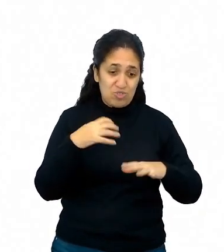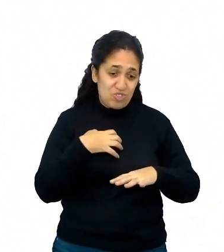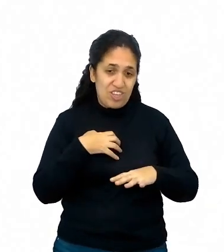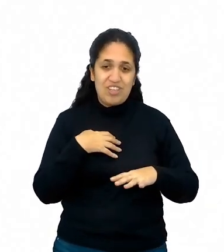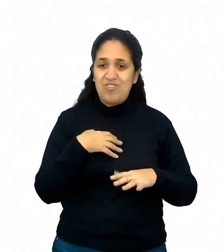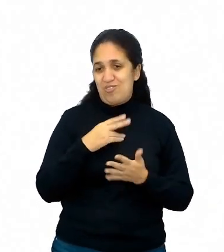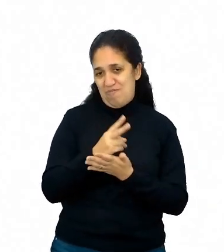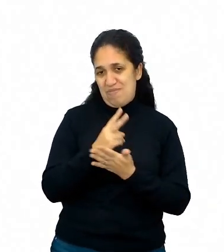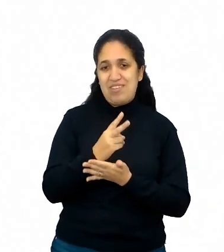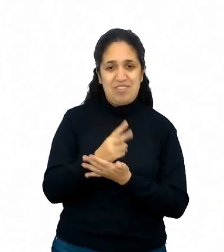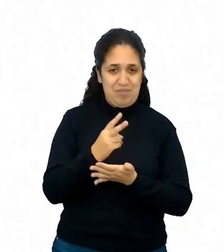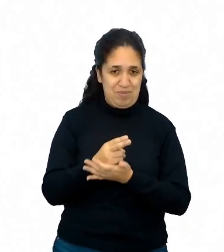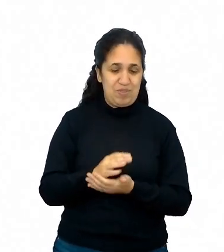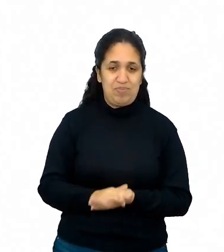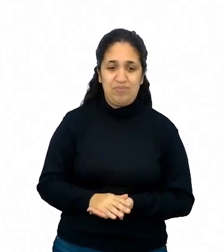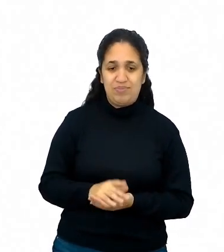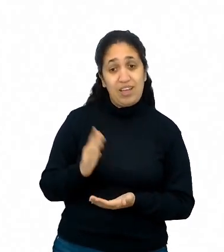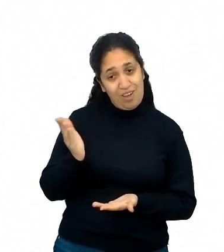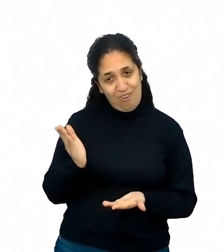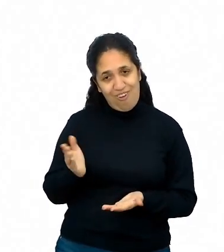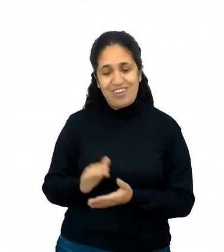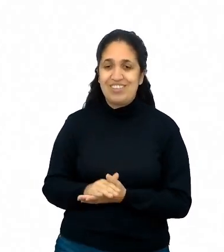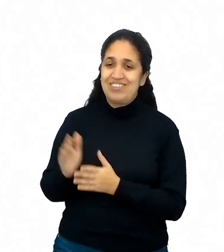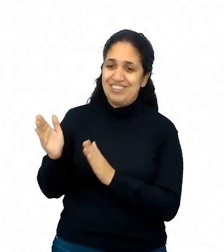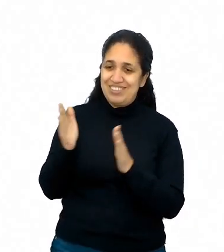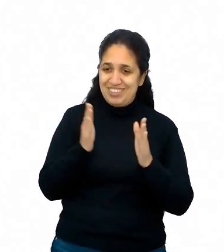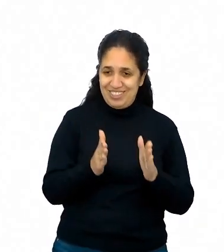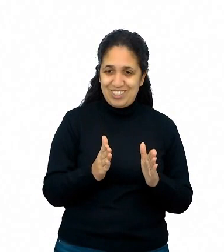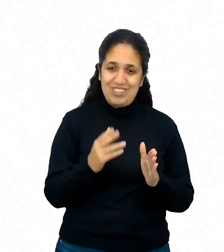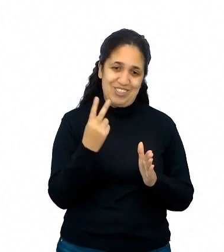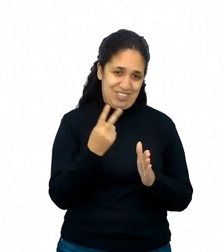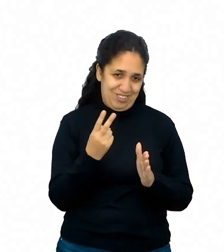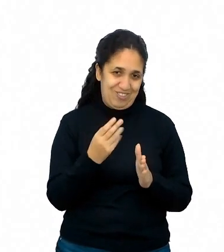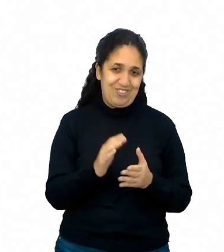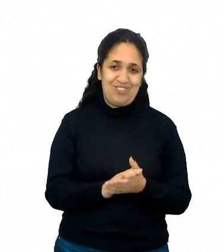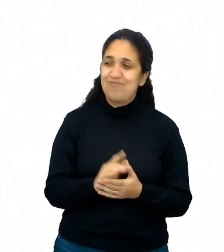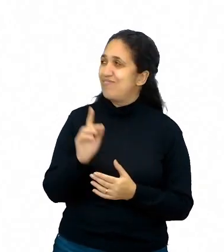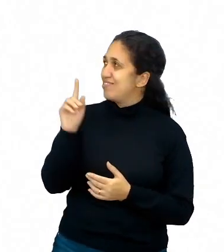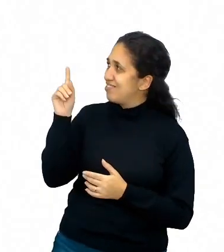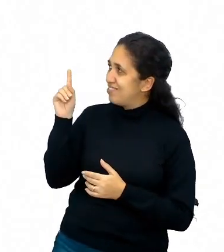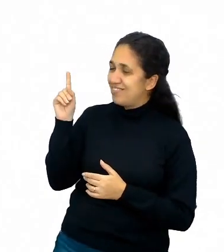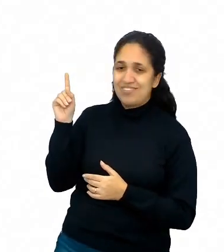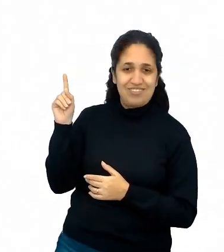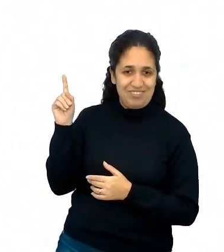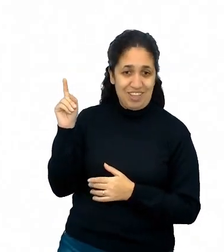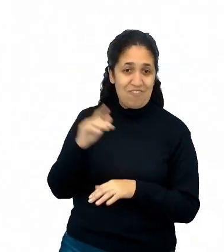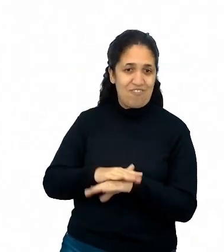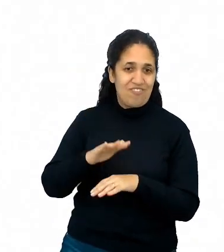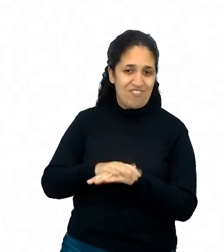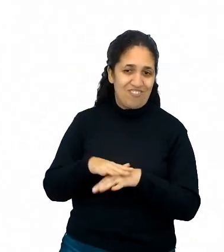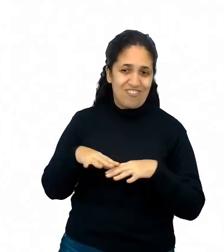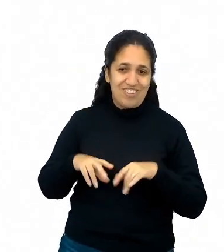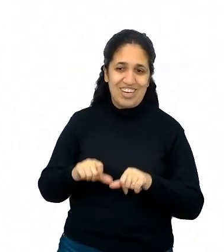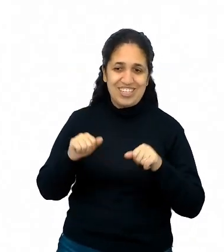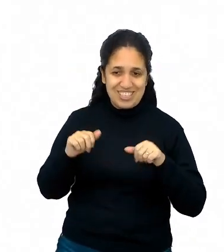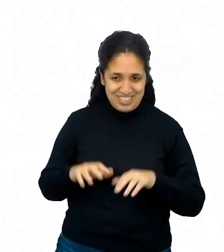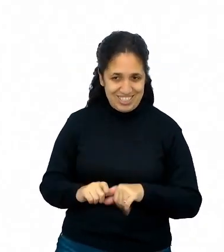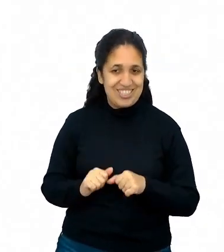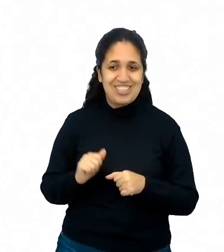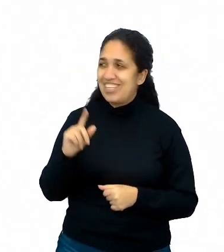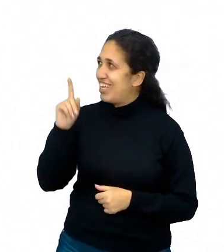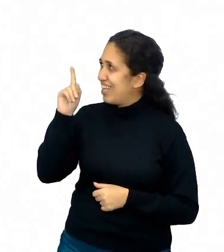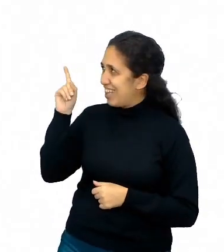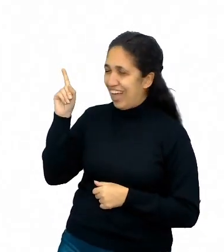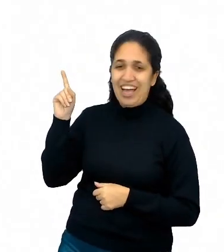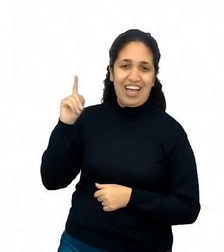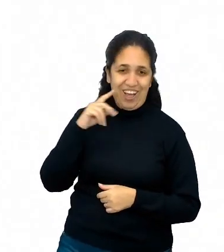E aí, agora sim, a gente vai para mão na massa, propriamente dito. Vamos